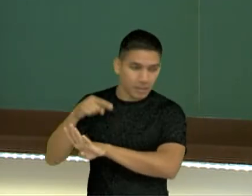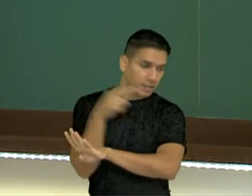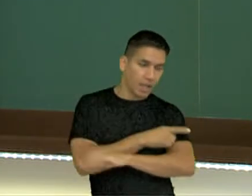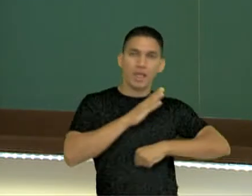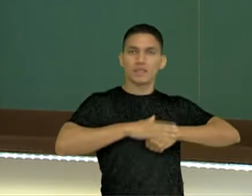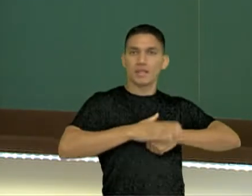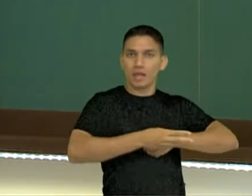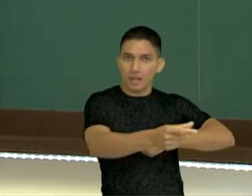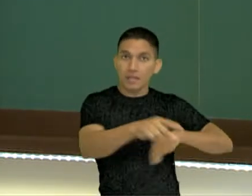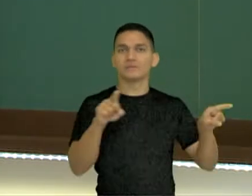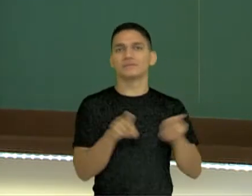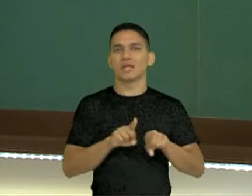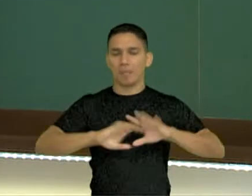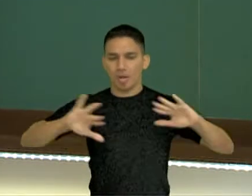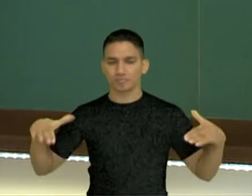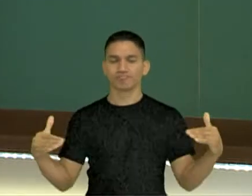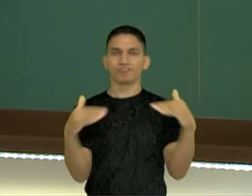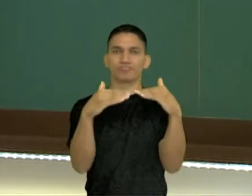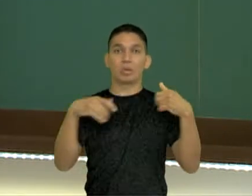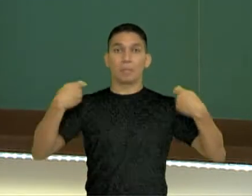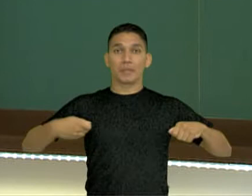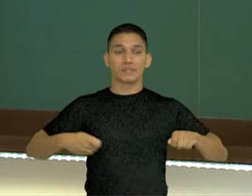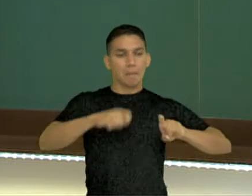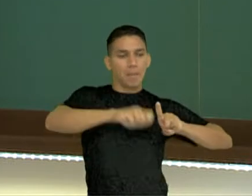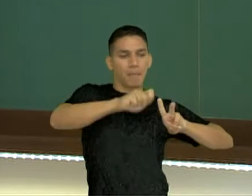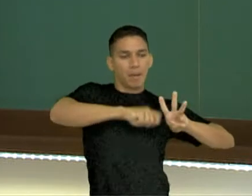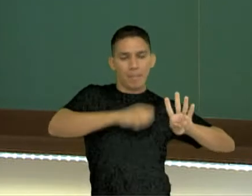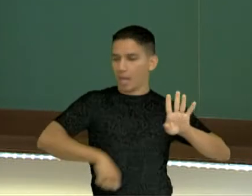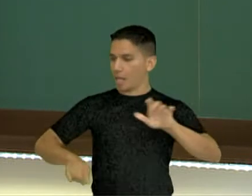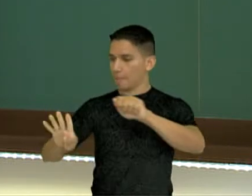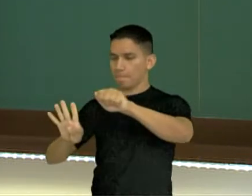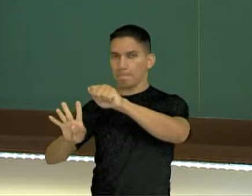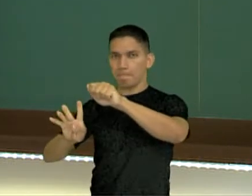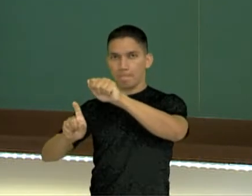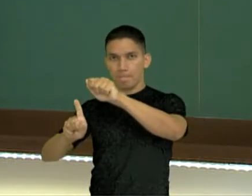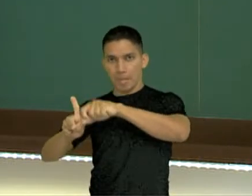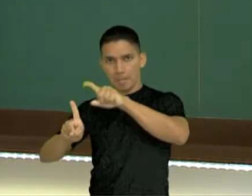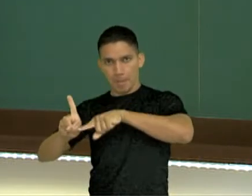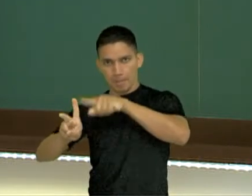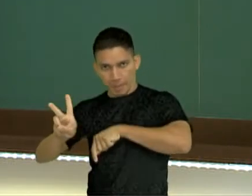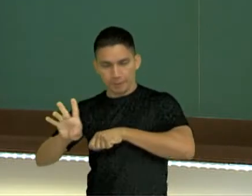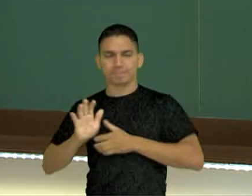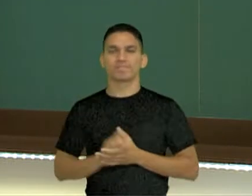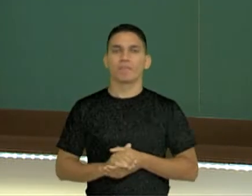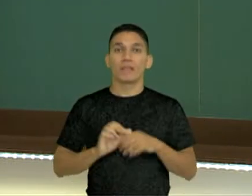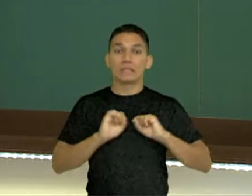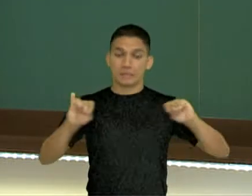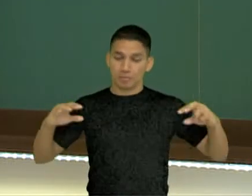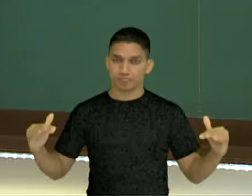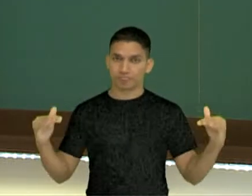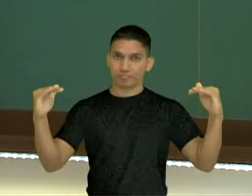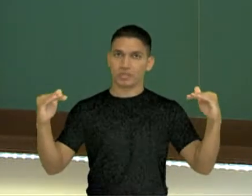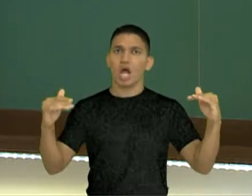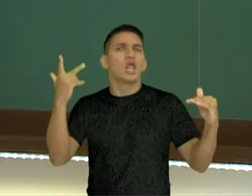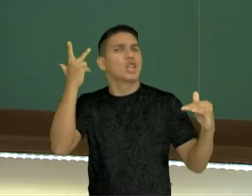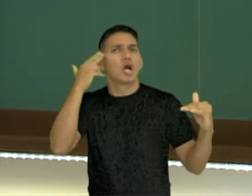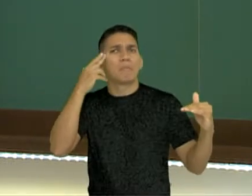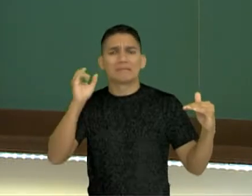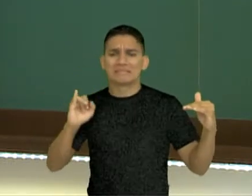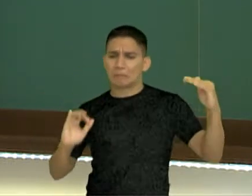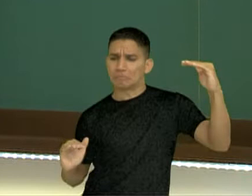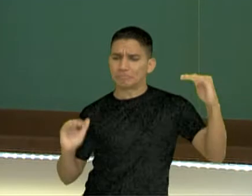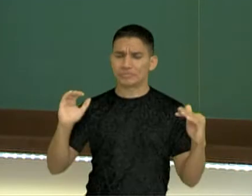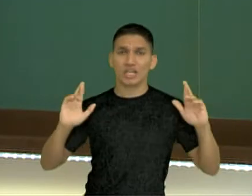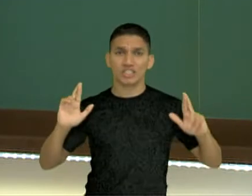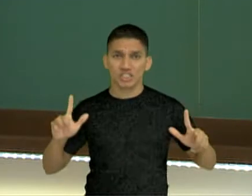tempo tem que estar combinando nesse período de tempo. Se não está, normalmente o tempo é mais fácil da gente